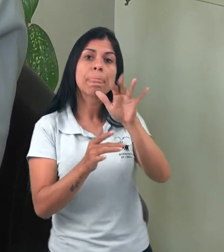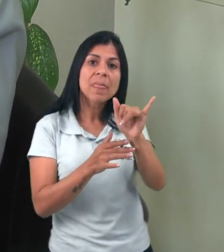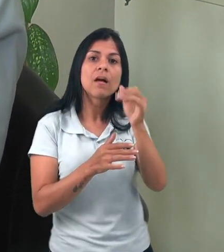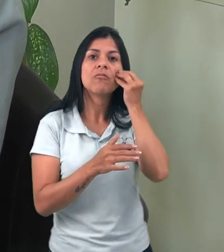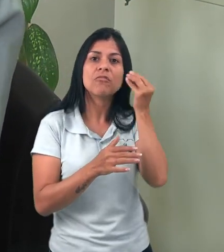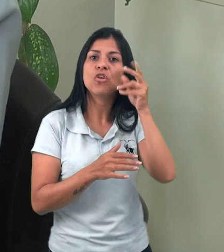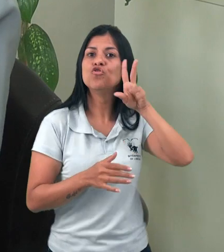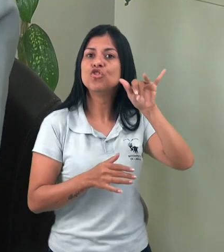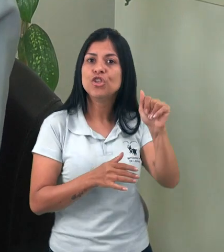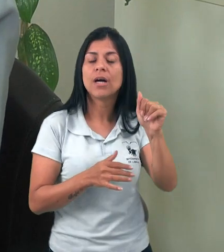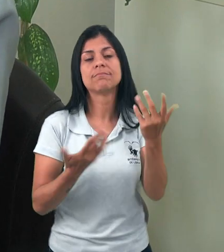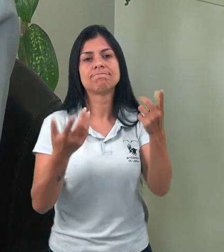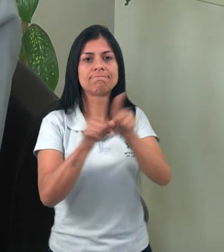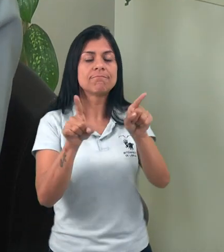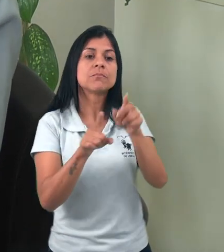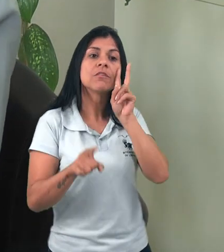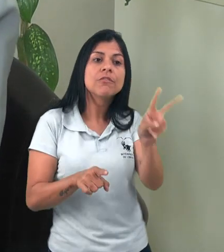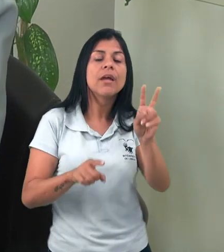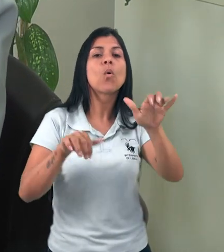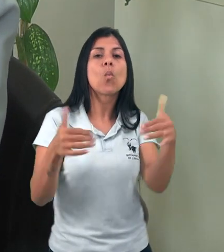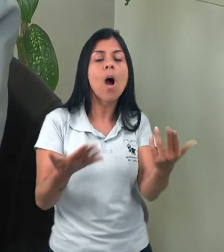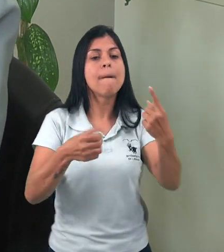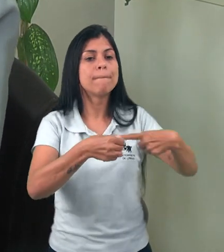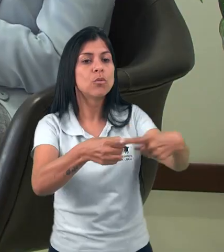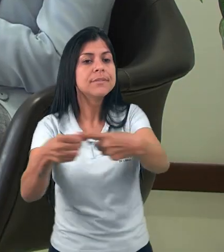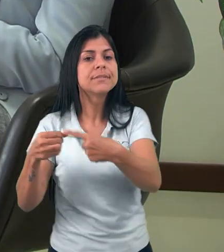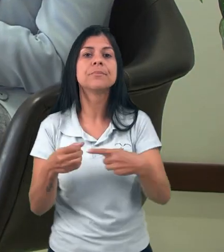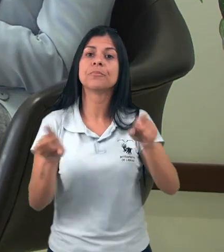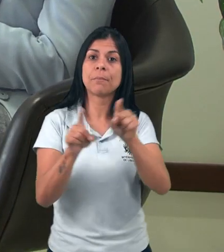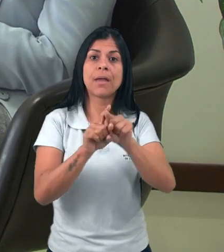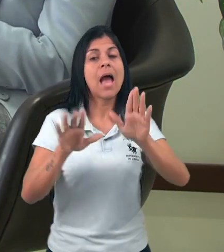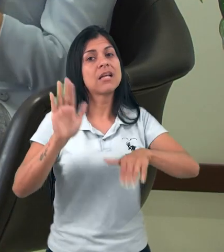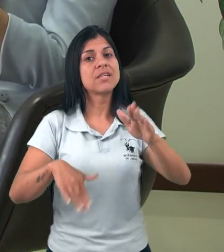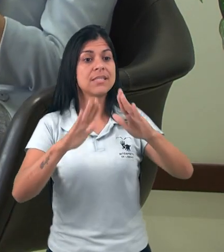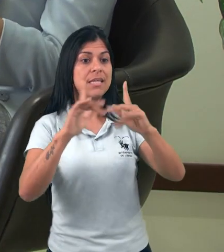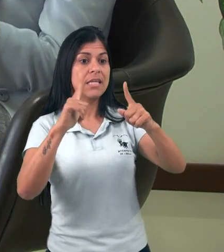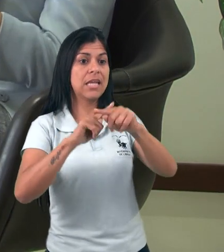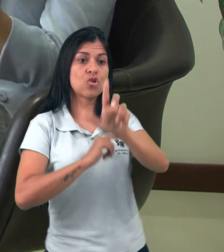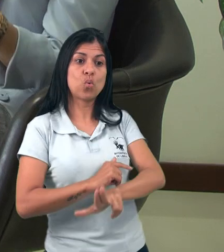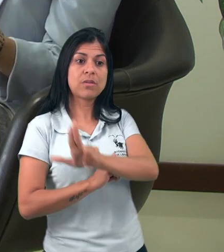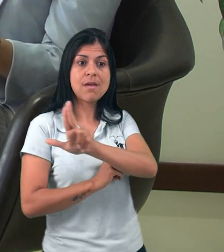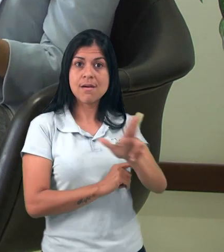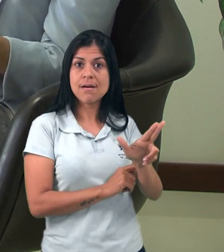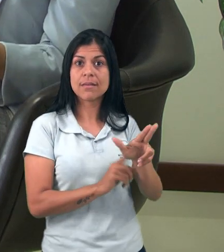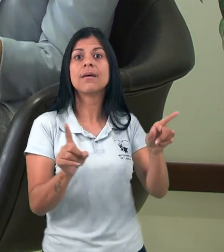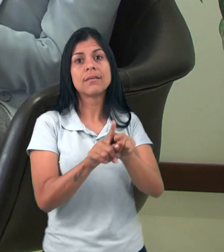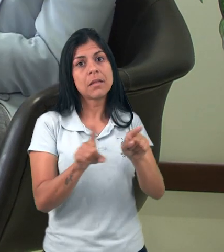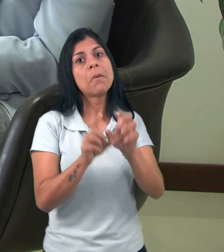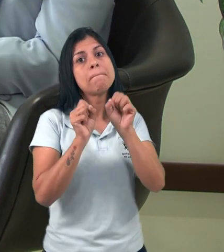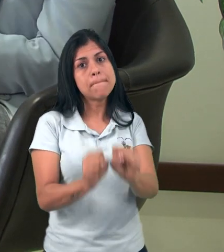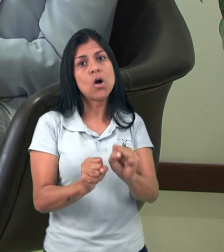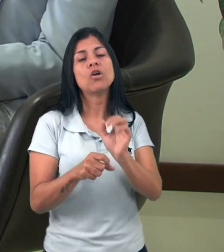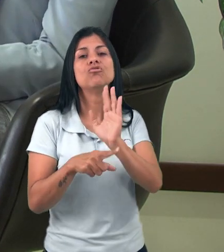SESA. Então, a gente leva em consideração a disponibilidade do município, da igreja luterana, que muitas vezes quem cede o espaço para